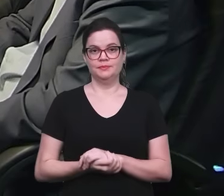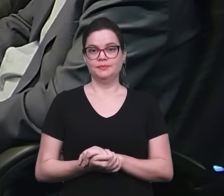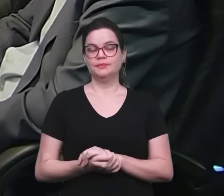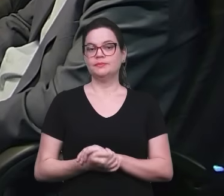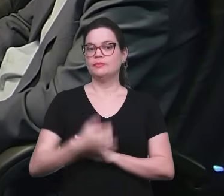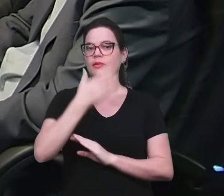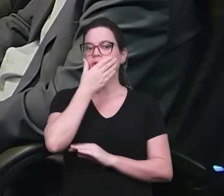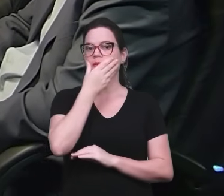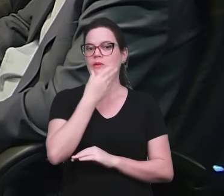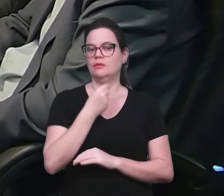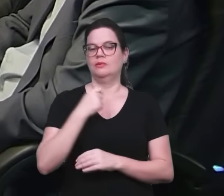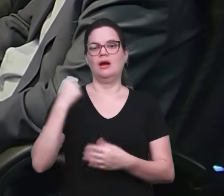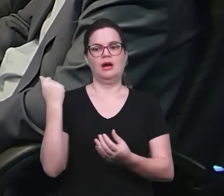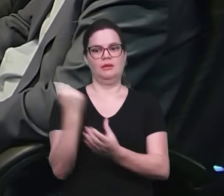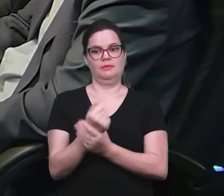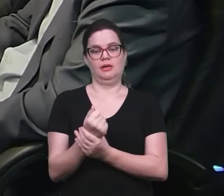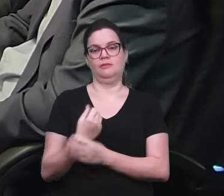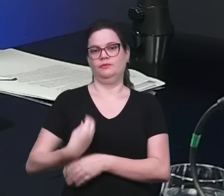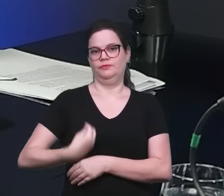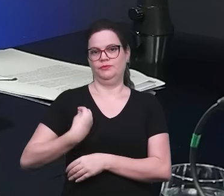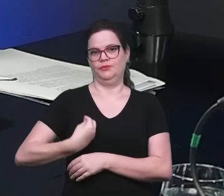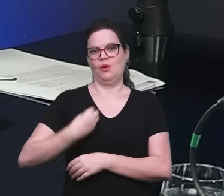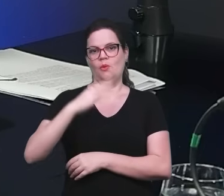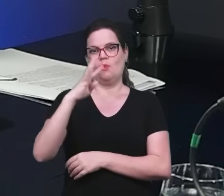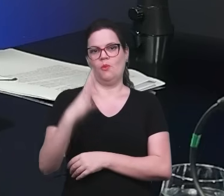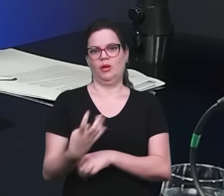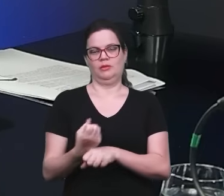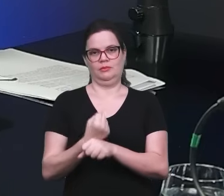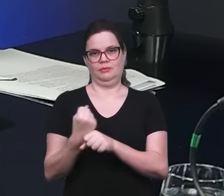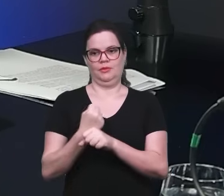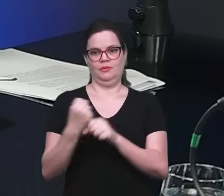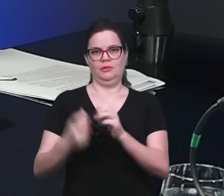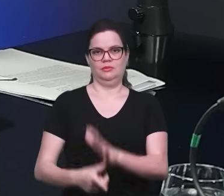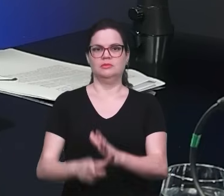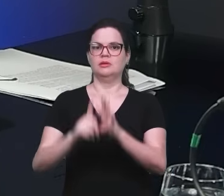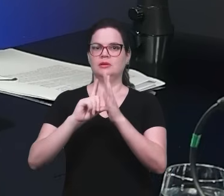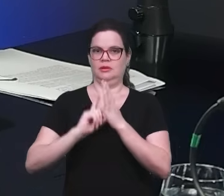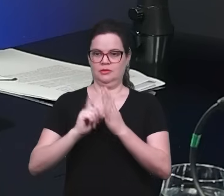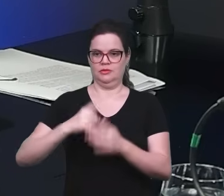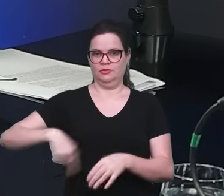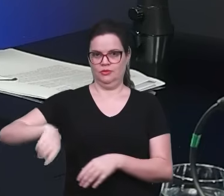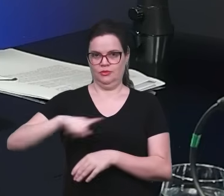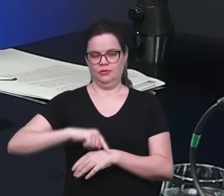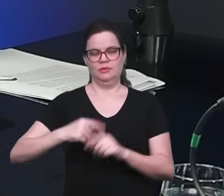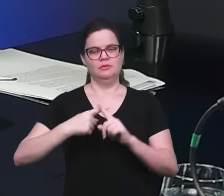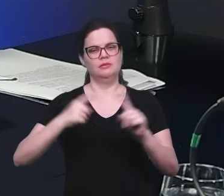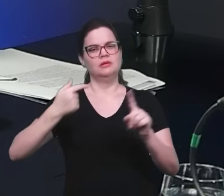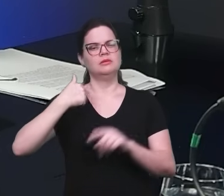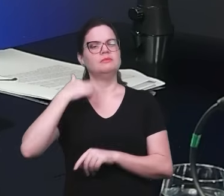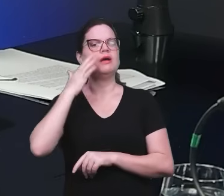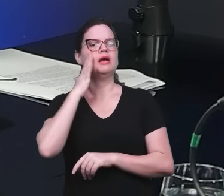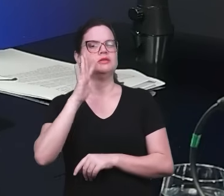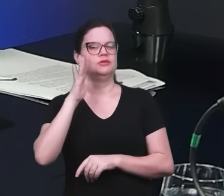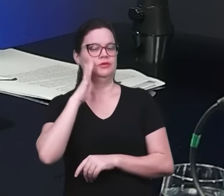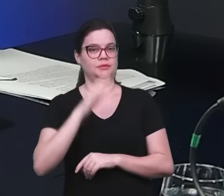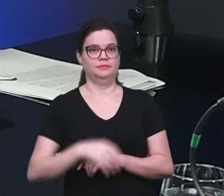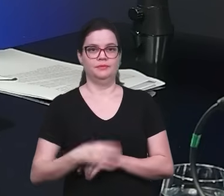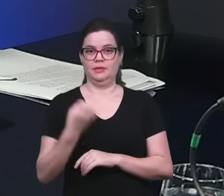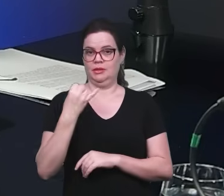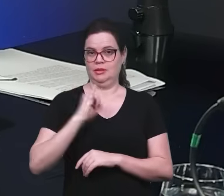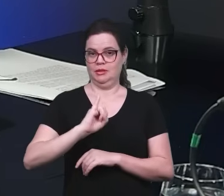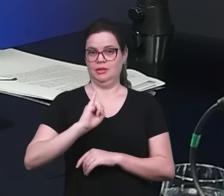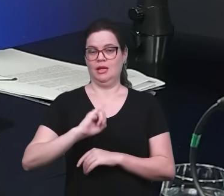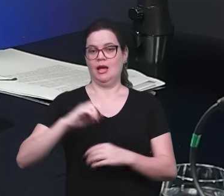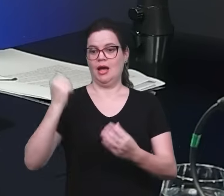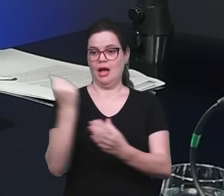Abraão, ele viveu 4.000 anos antes de nós. Vamos imaginar se Abraão